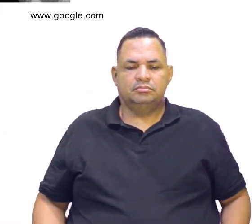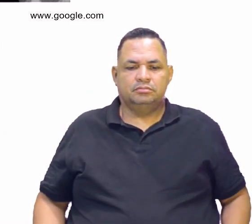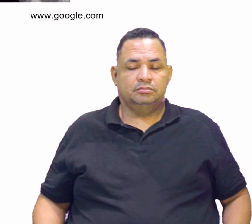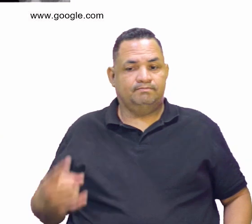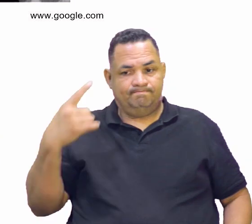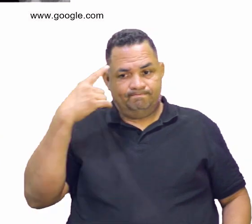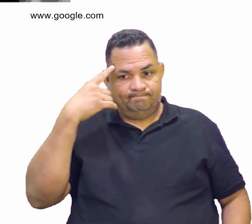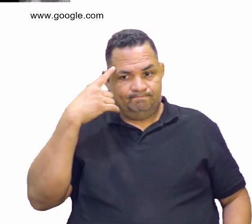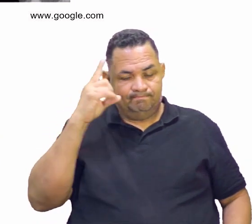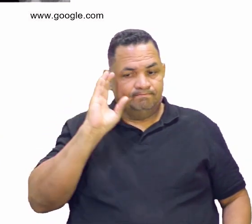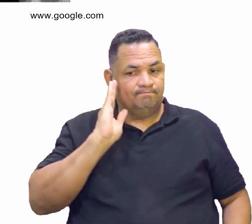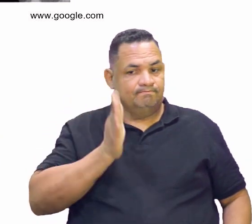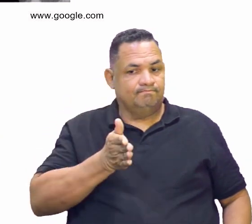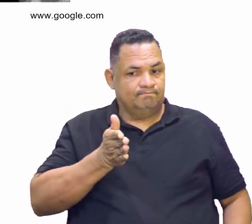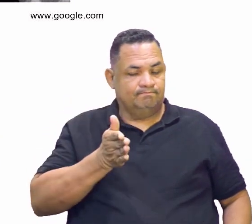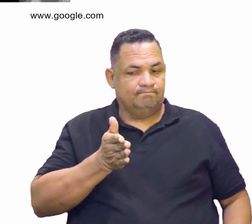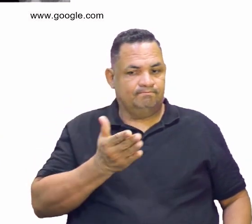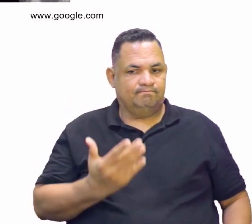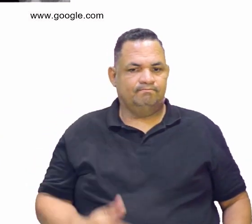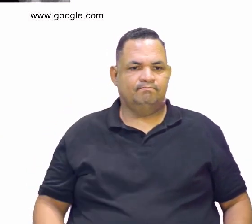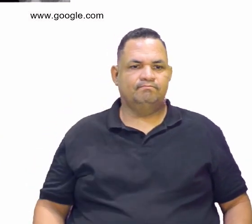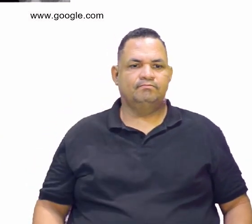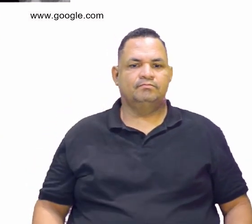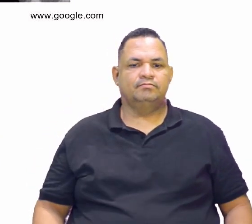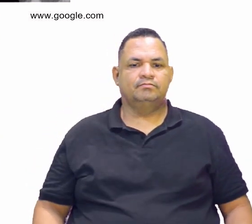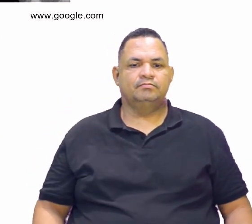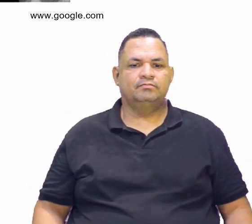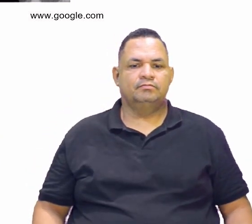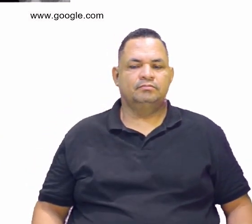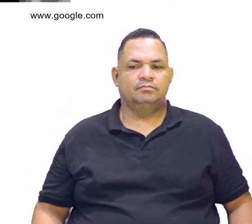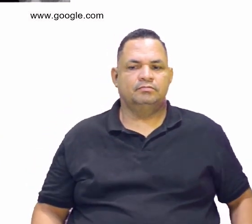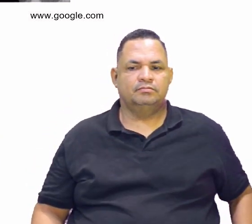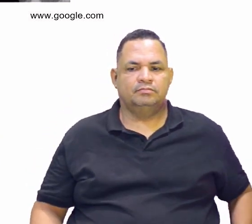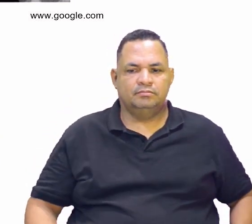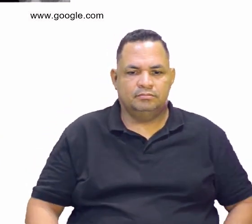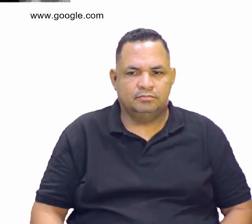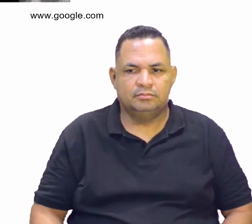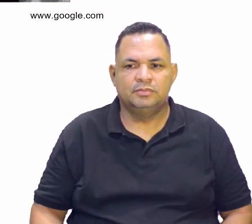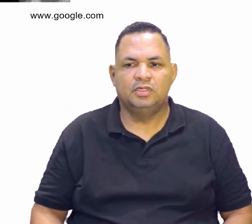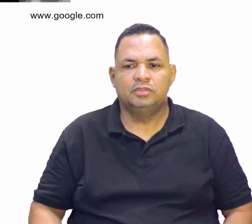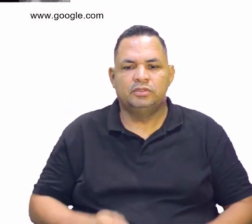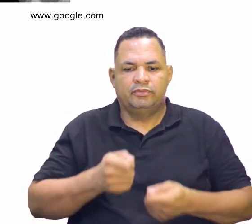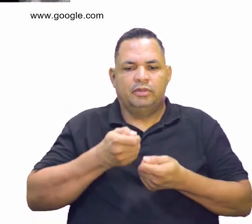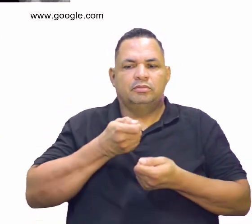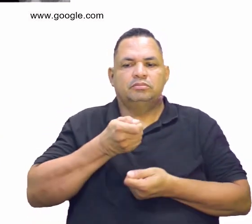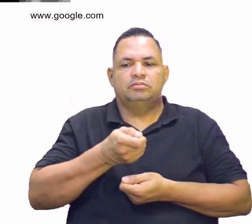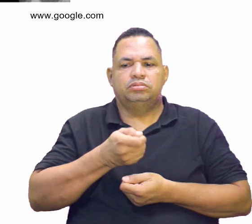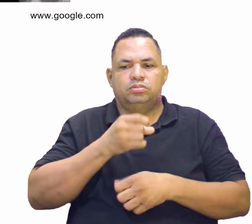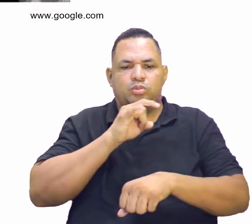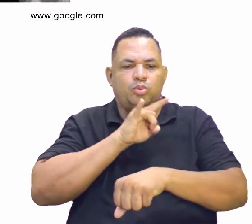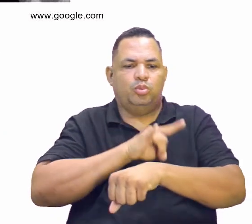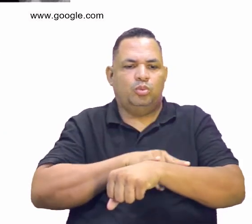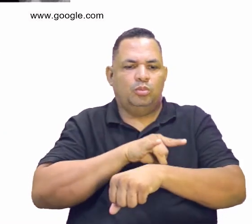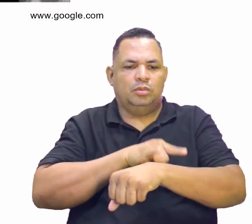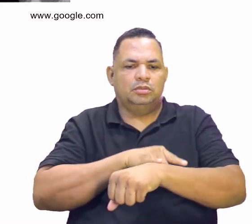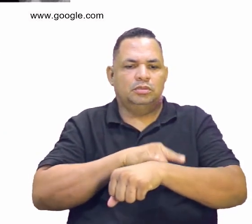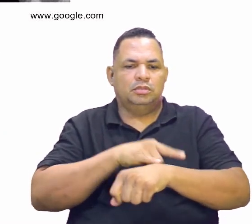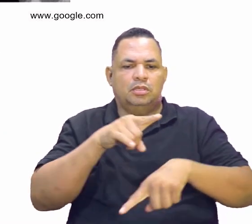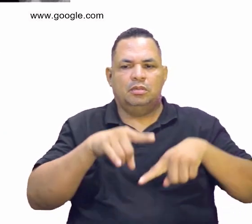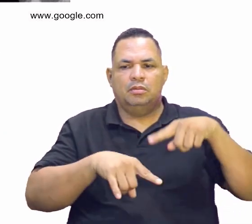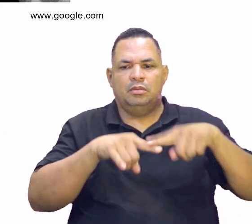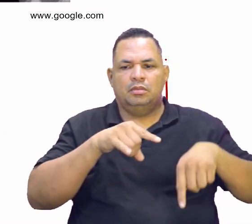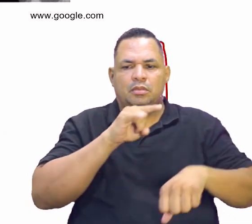Pensaram aí? Então, vocês estão vendo aqui um mictório, né? Uma peça.